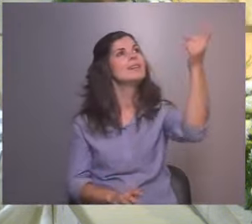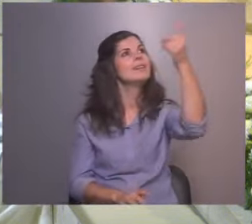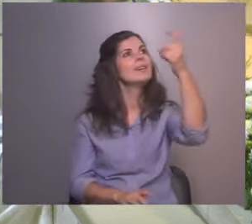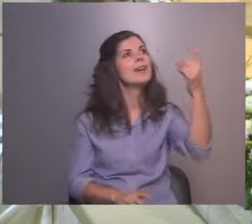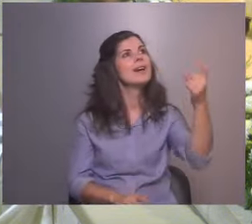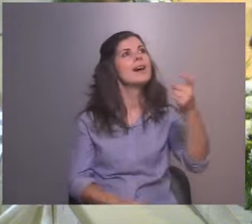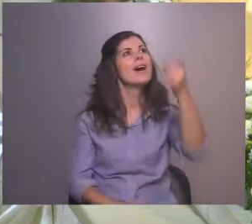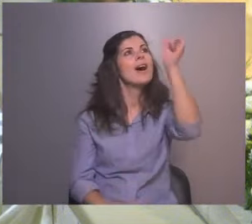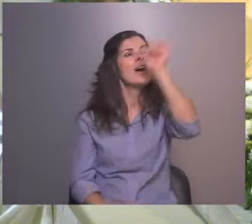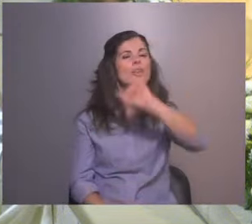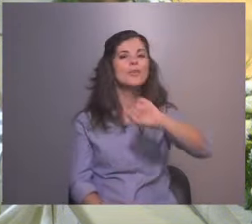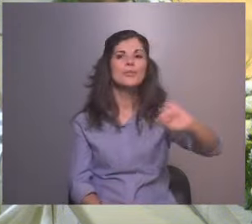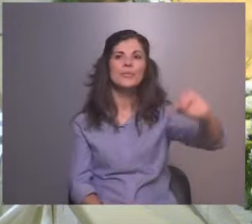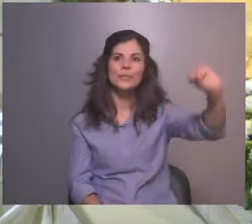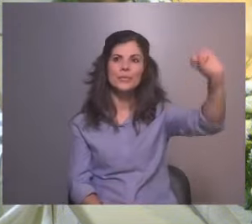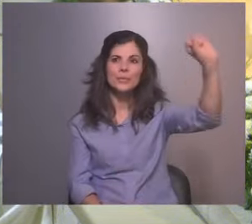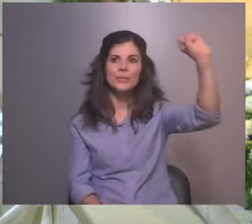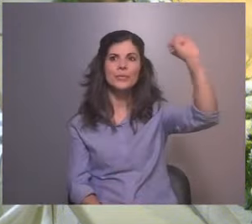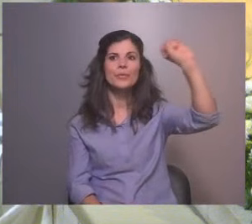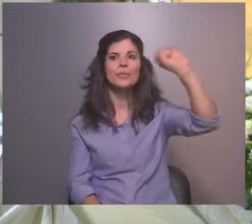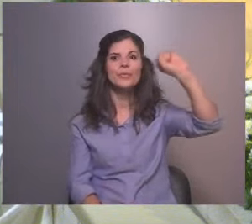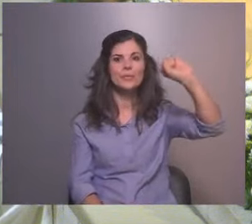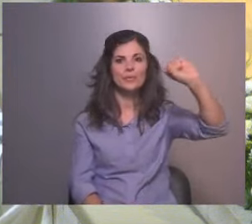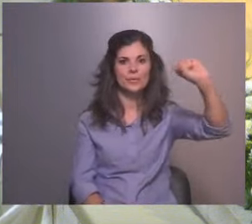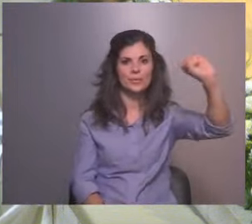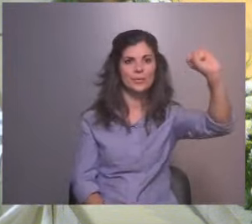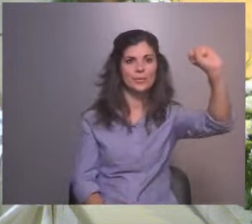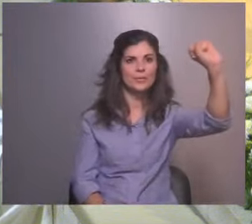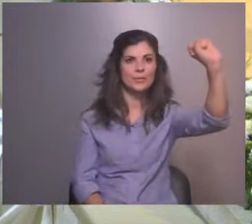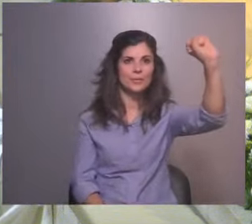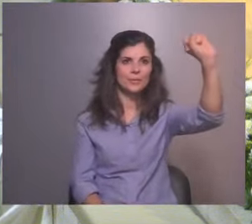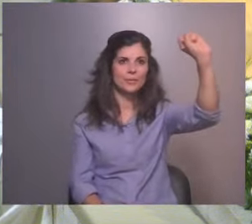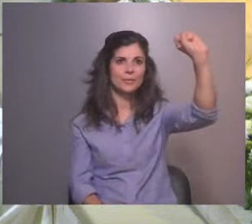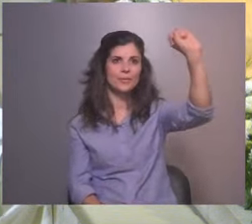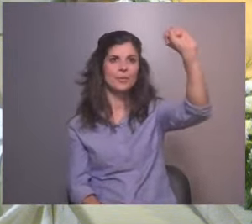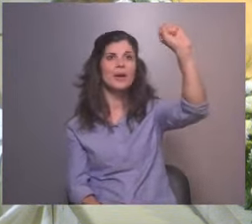uma vez mais a palavra Pacis.